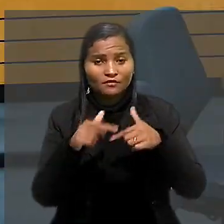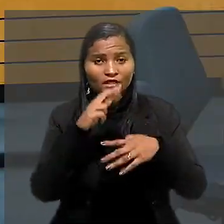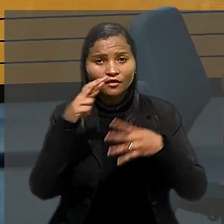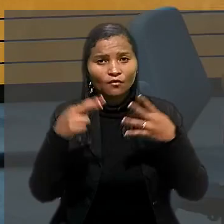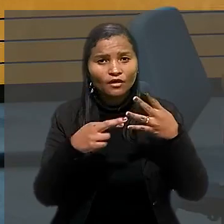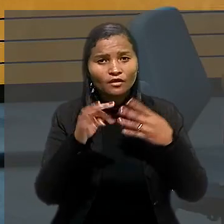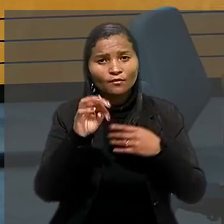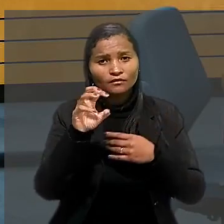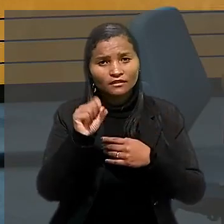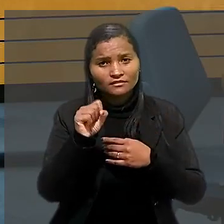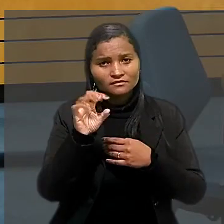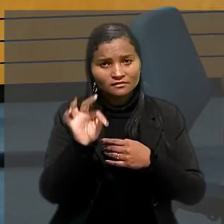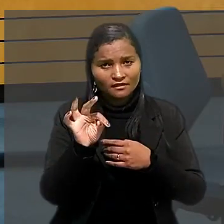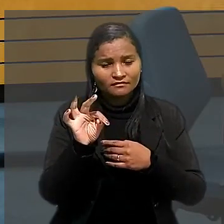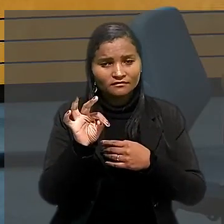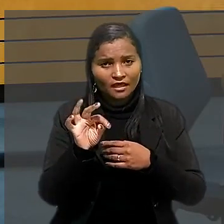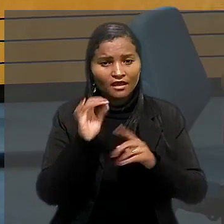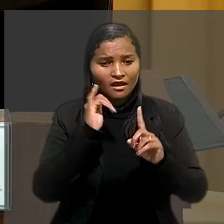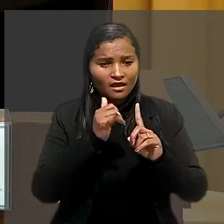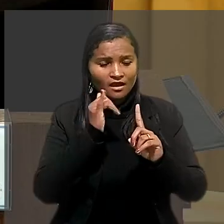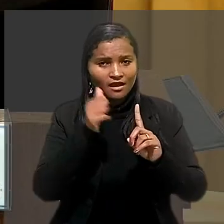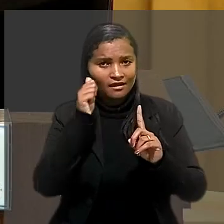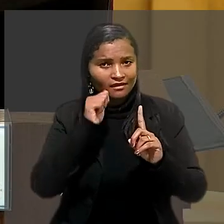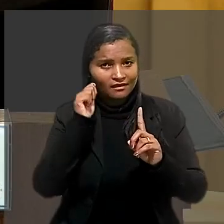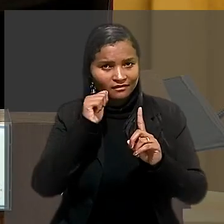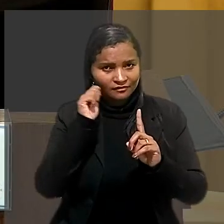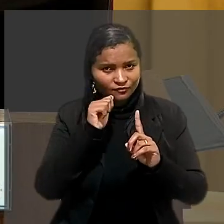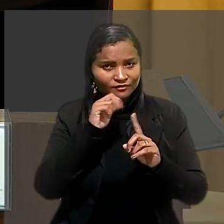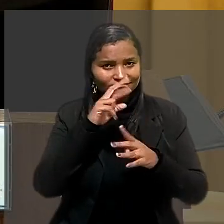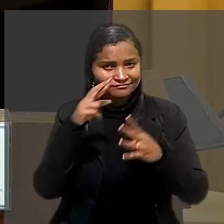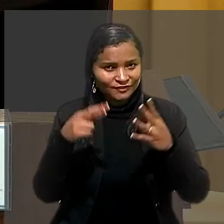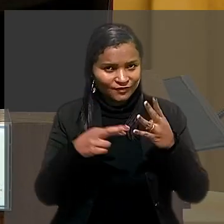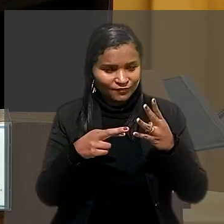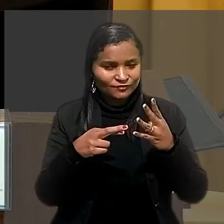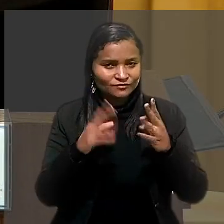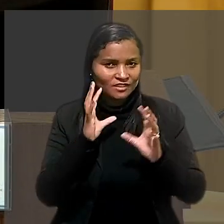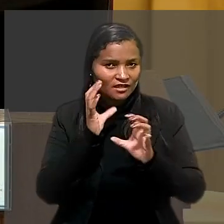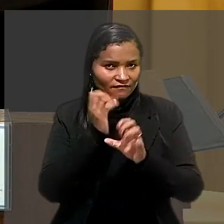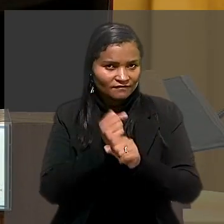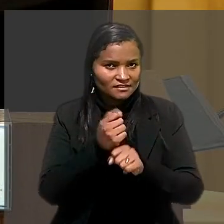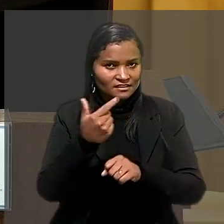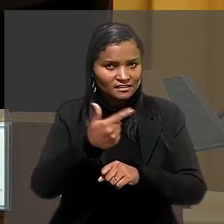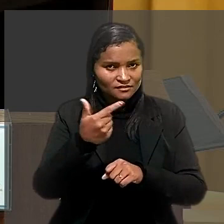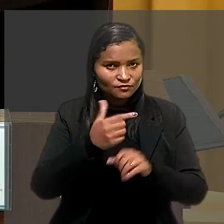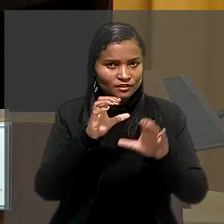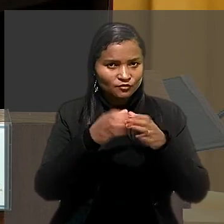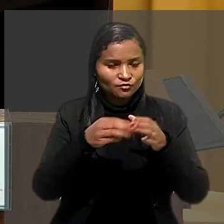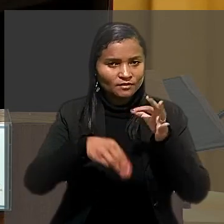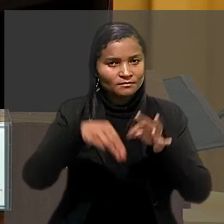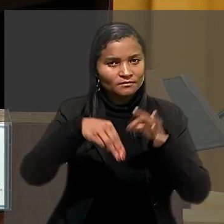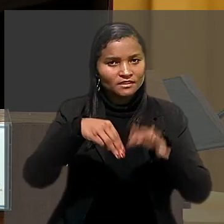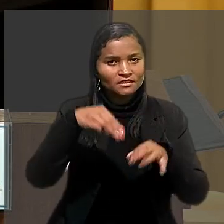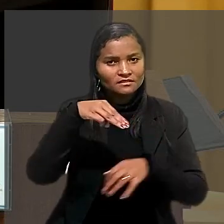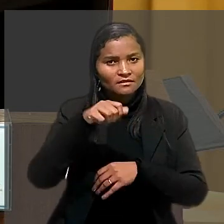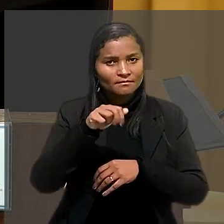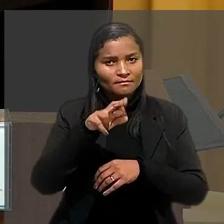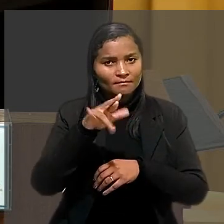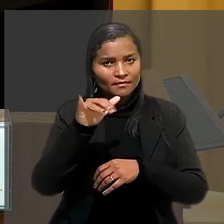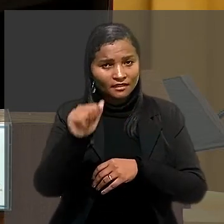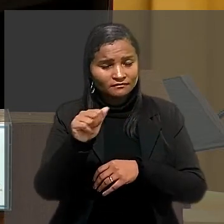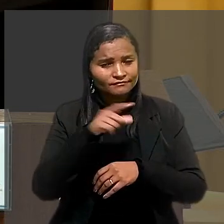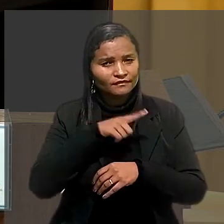recorreu então ao Tribunal Superior do Trabalho. A relatora do recurso de revista na segunda turma, ministra